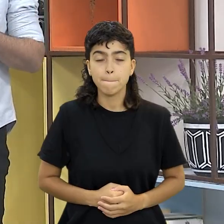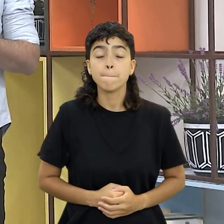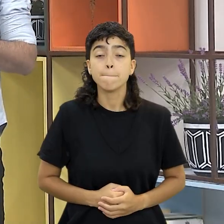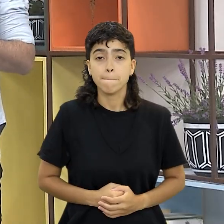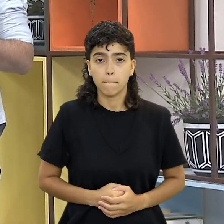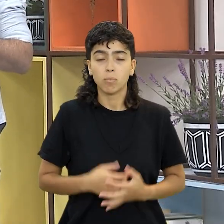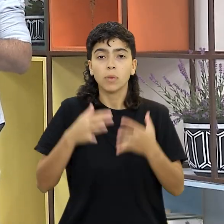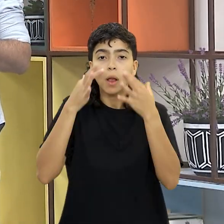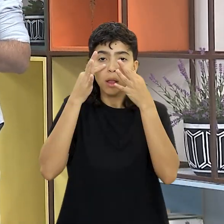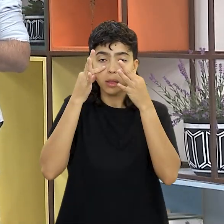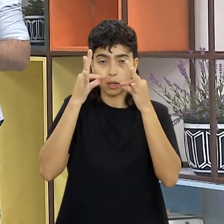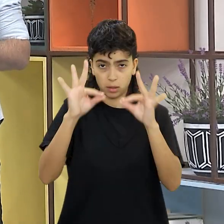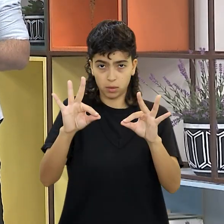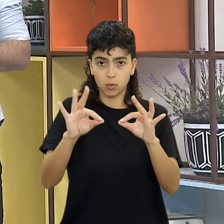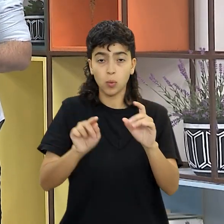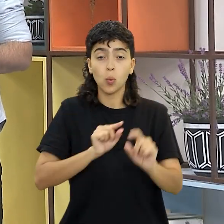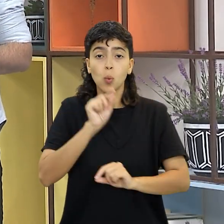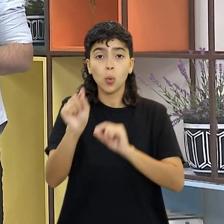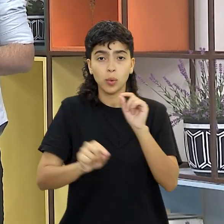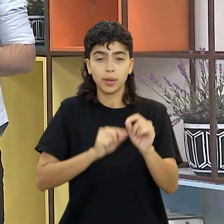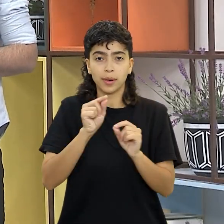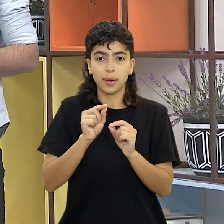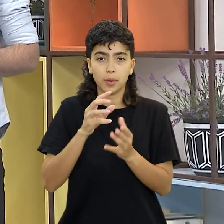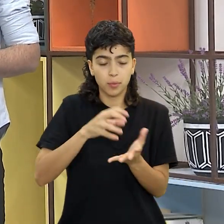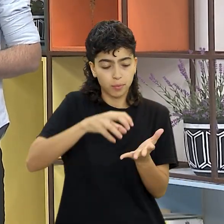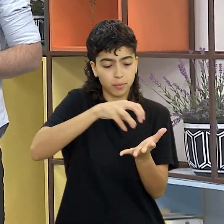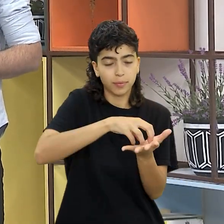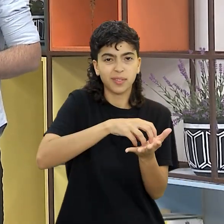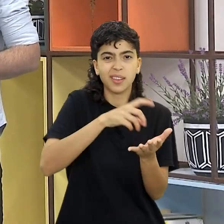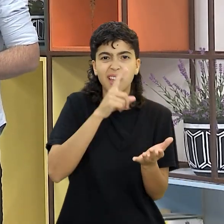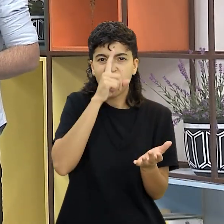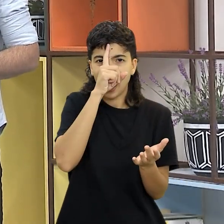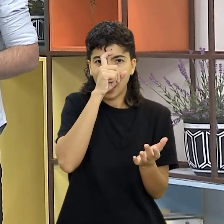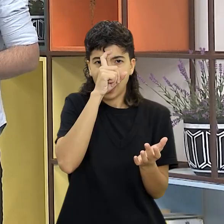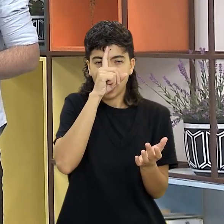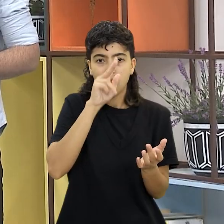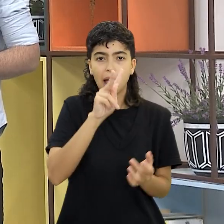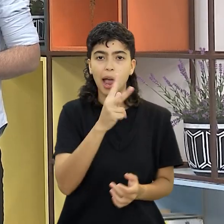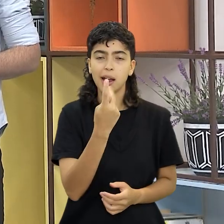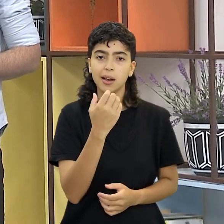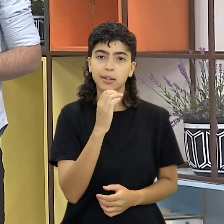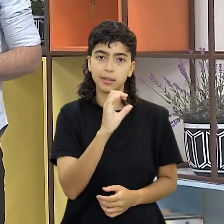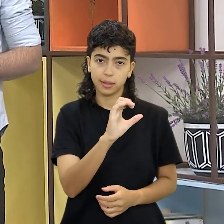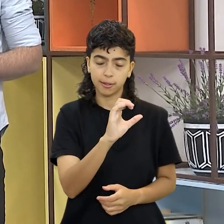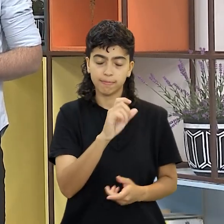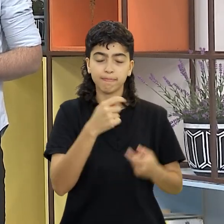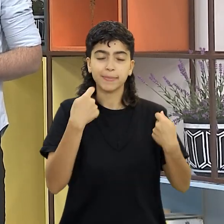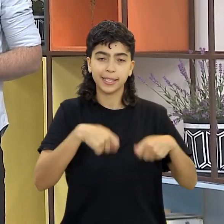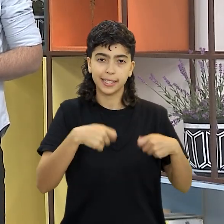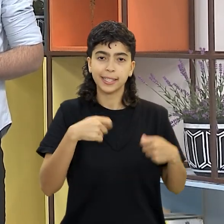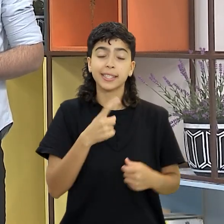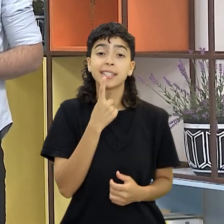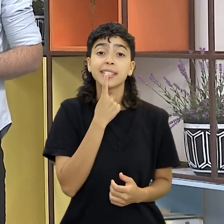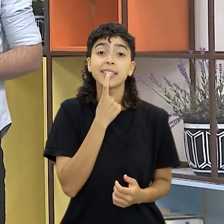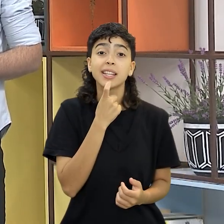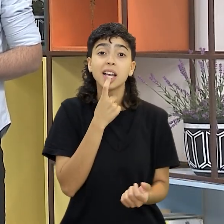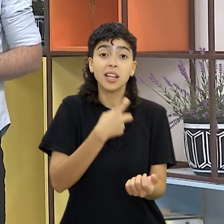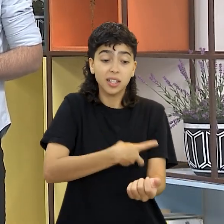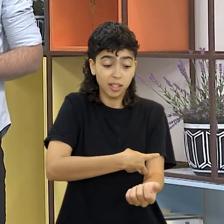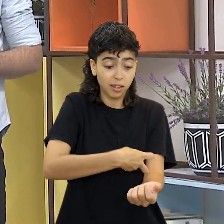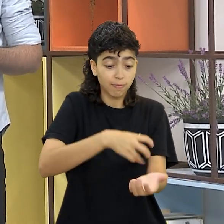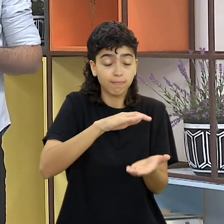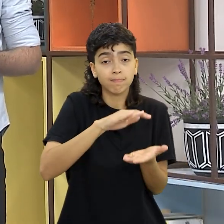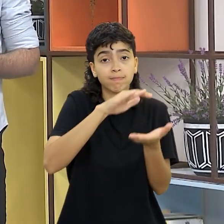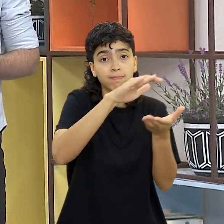Pessoal, atenção agora, olha, o Banco de Sangue do Hospital das Clínicas da UFG está precisando de doações, então a